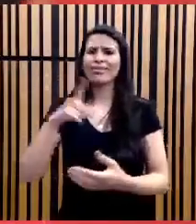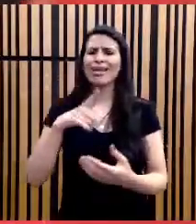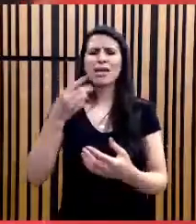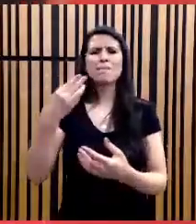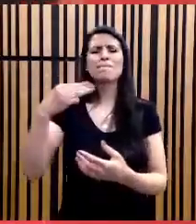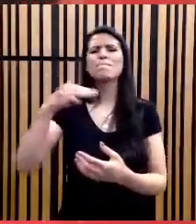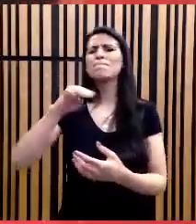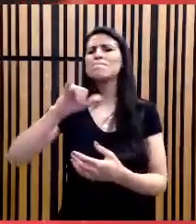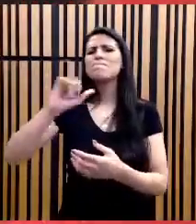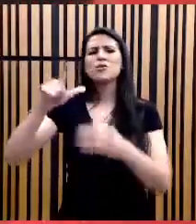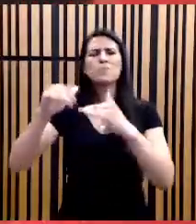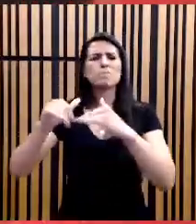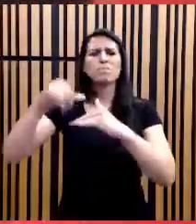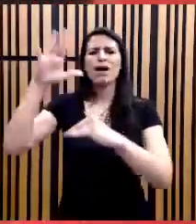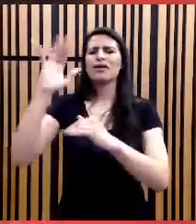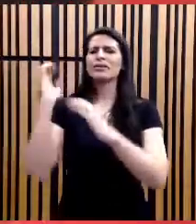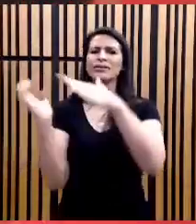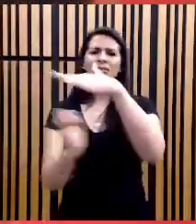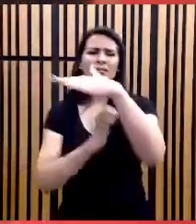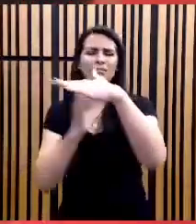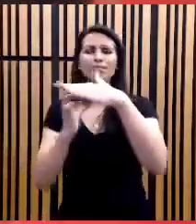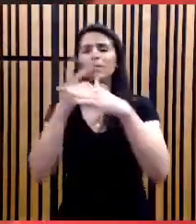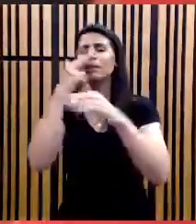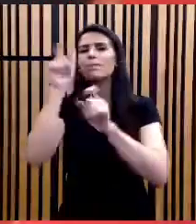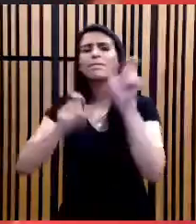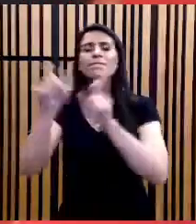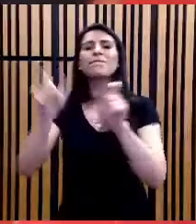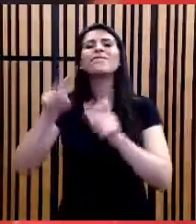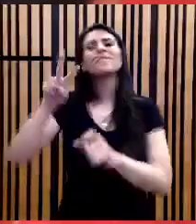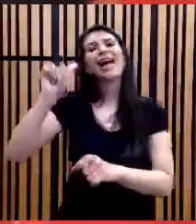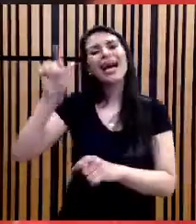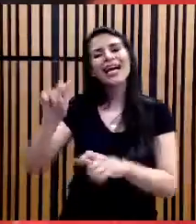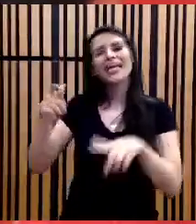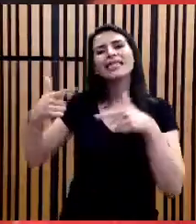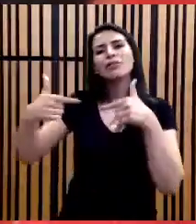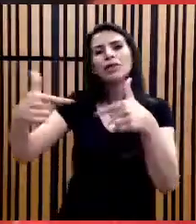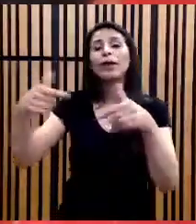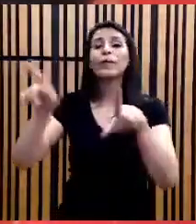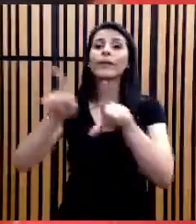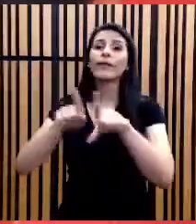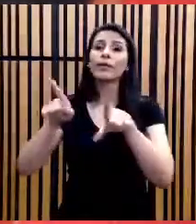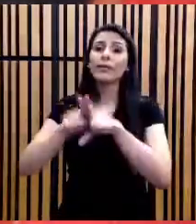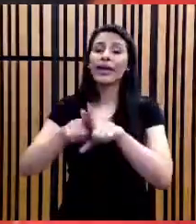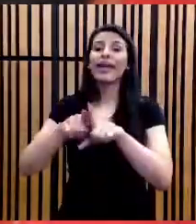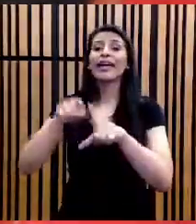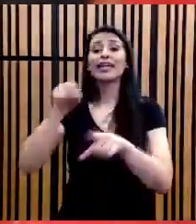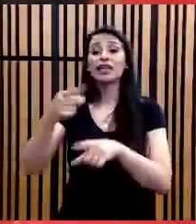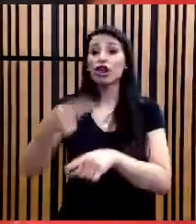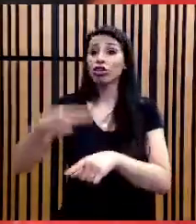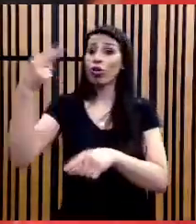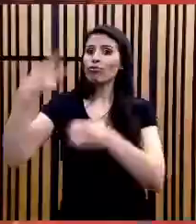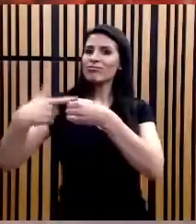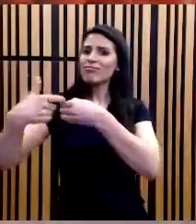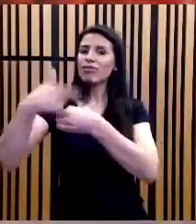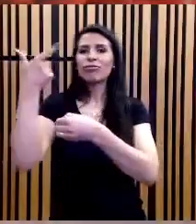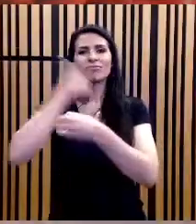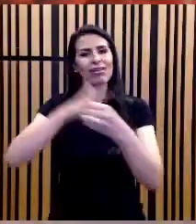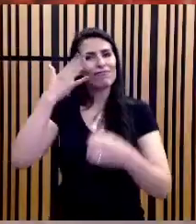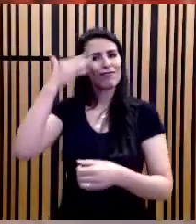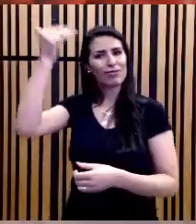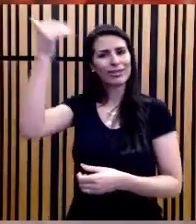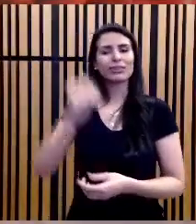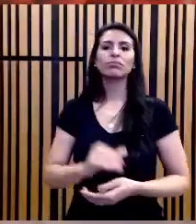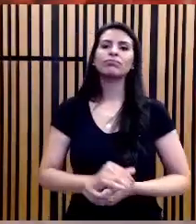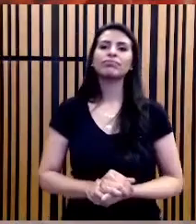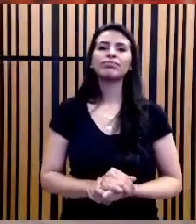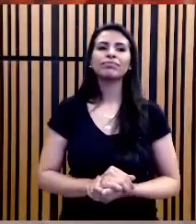milhares de empregos, pelo desenvolvimento de uma cultura empreendedora e por colocar o nome do município no mapa mundial. Falando